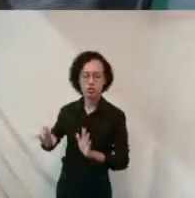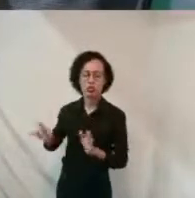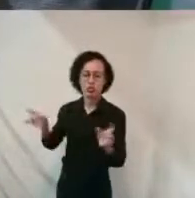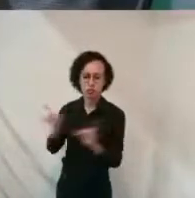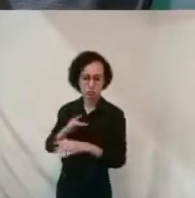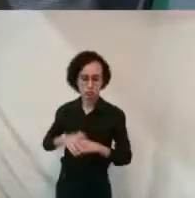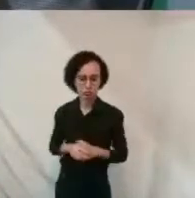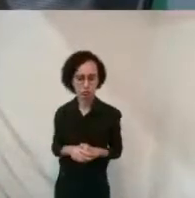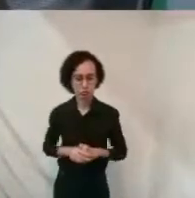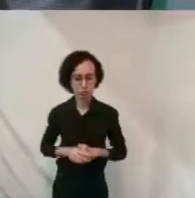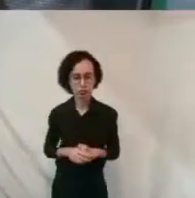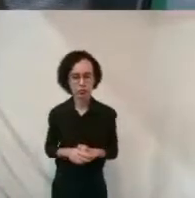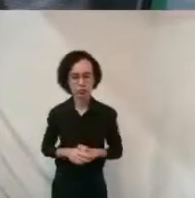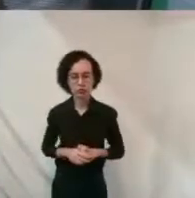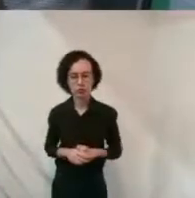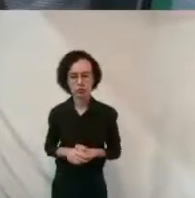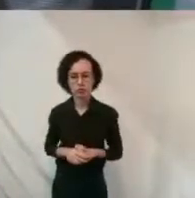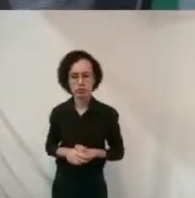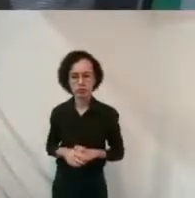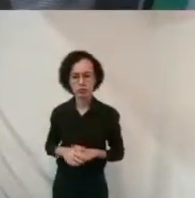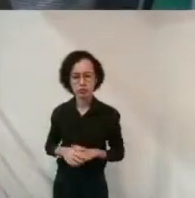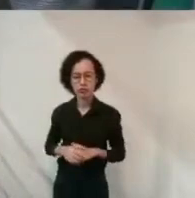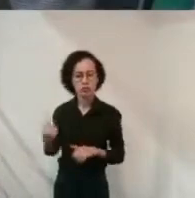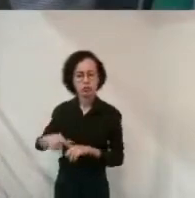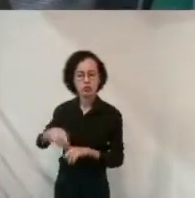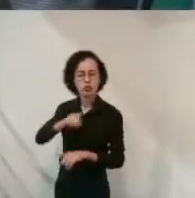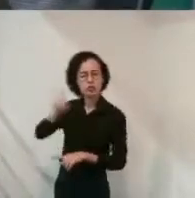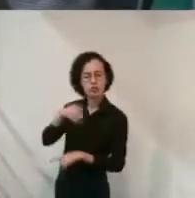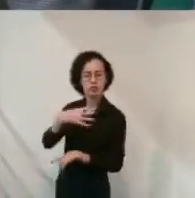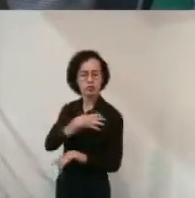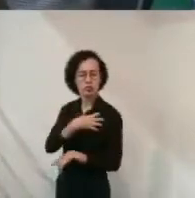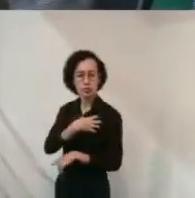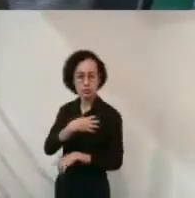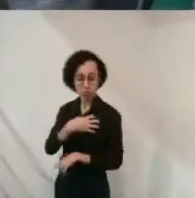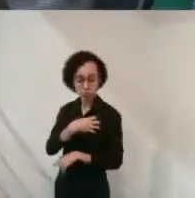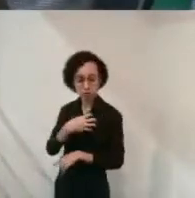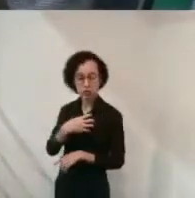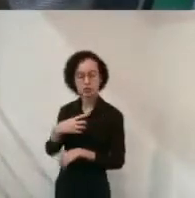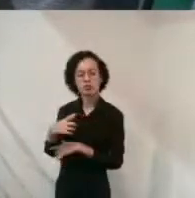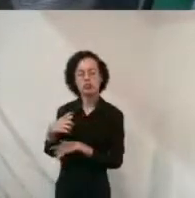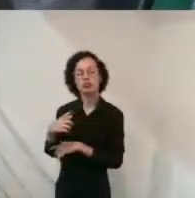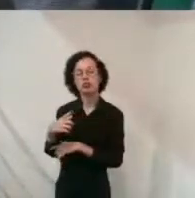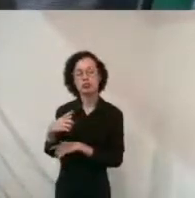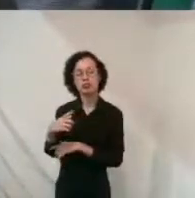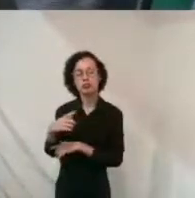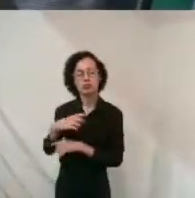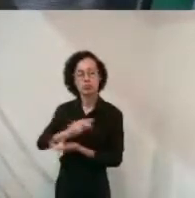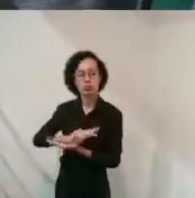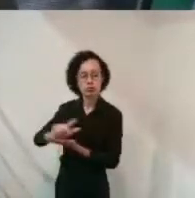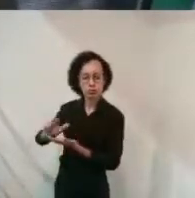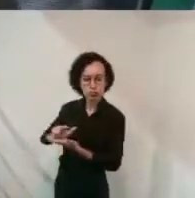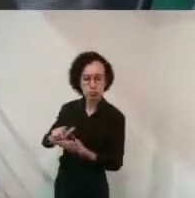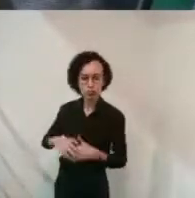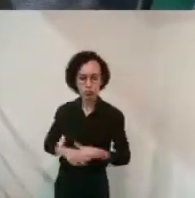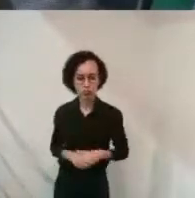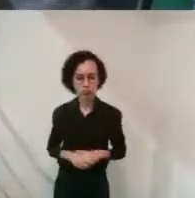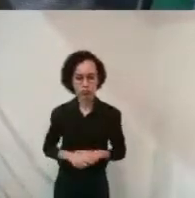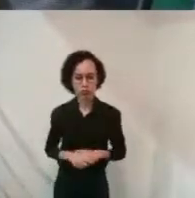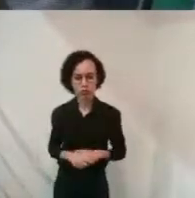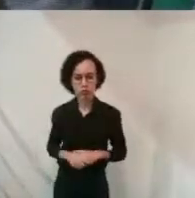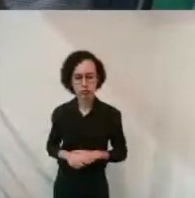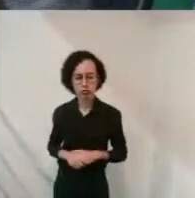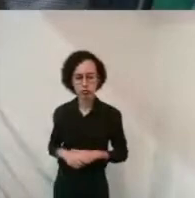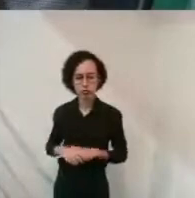gente faz, o cara me perguntou, por que que faz na Bahia? Eu digo, em primeiro lugar, a Bahia tem o maior litoral do país. Em segundo lugar, a